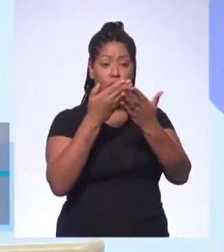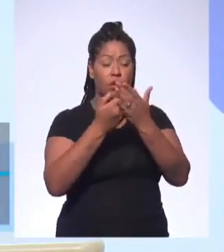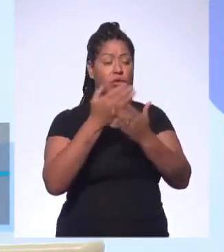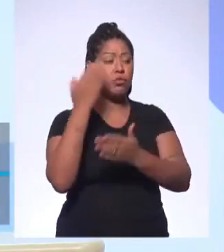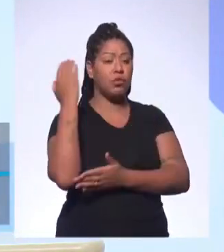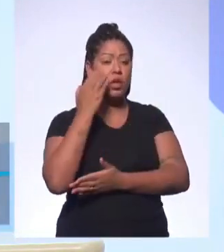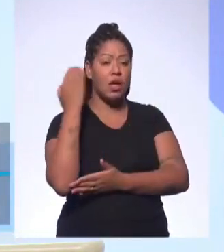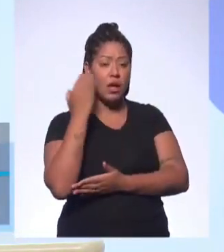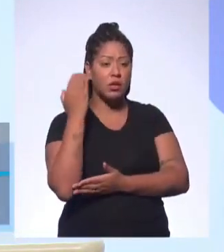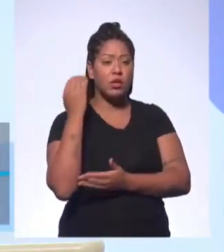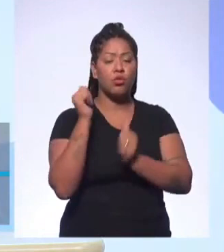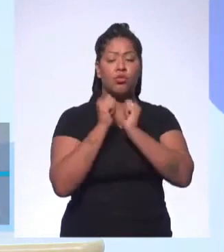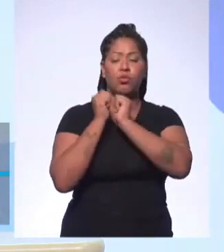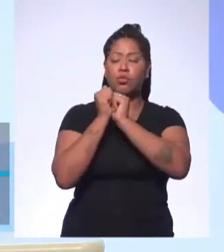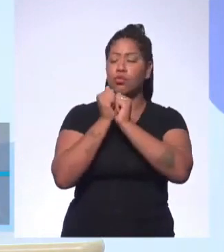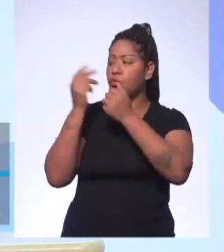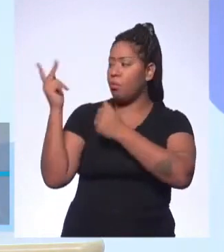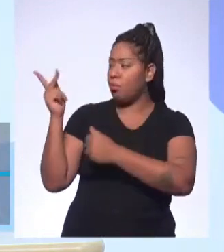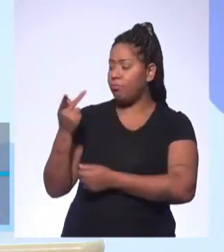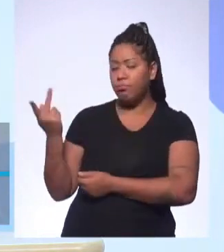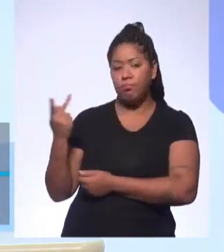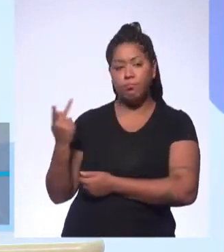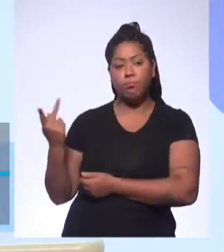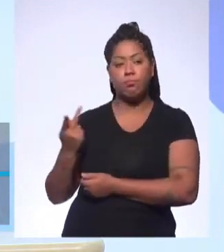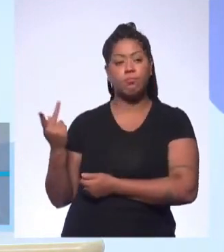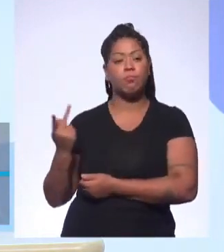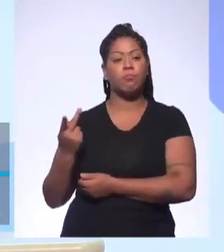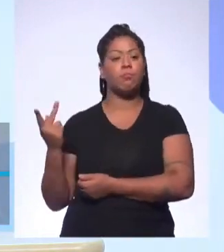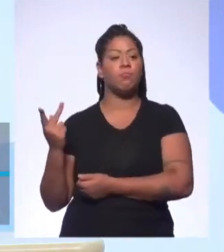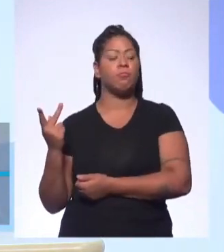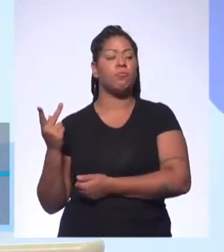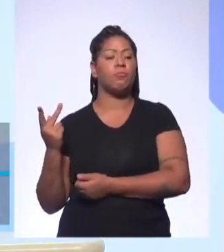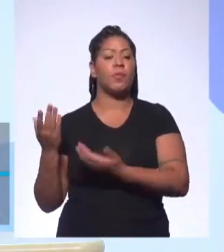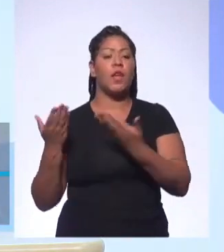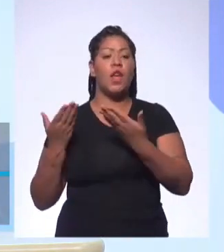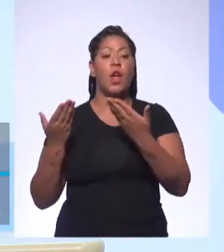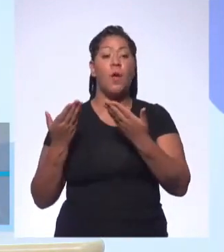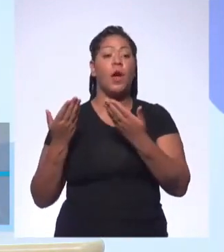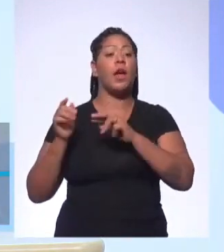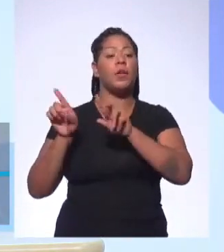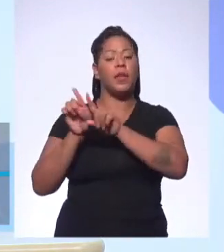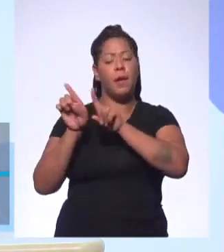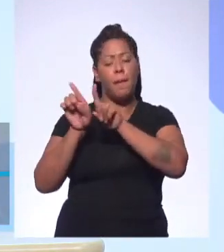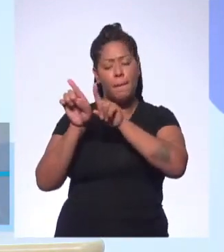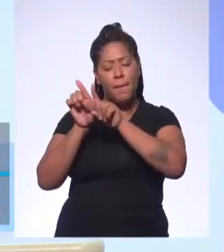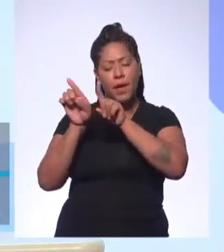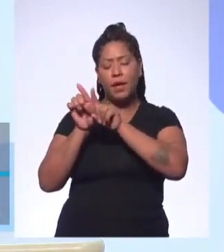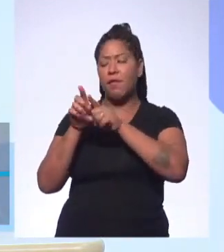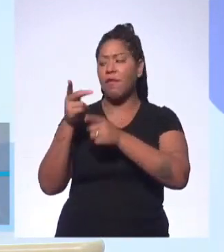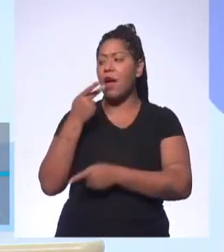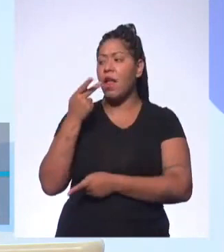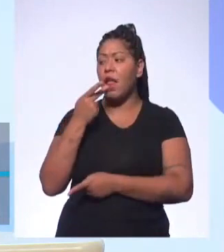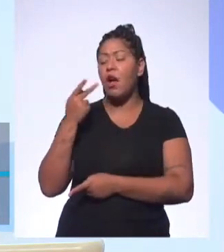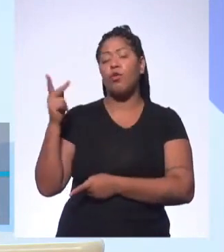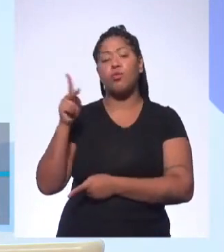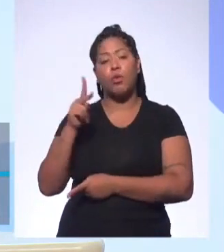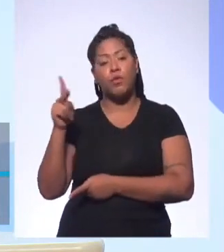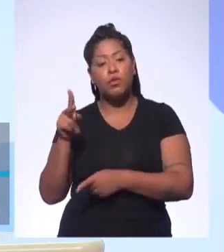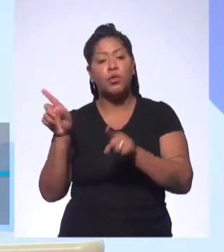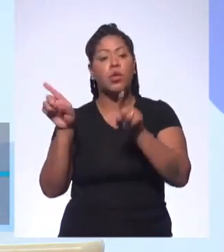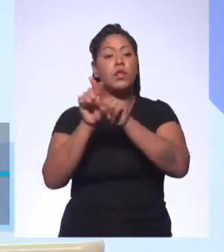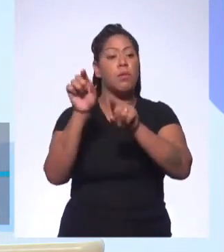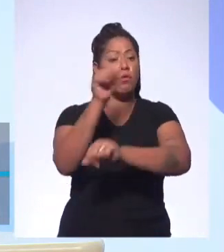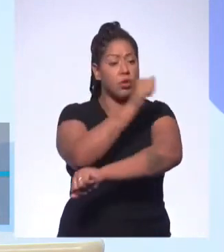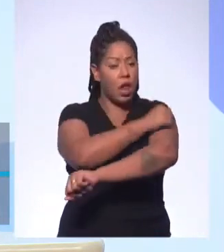professor Magno, e eu quero aí contemporizar aí as colocações do professor Edi Joel, dos professores, dos alunos que estão sempre nos